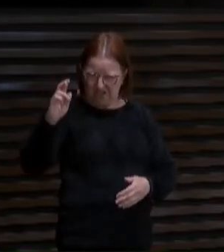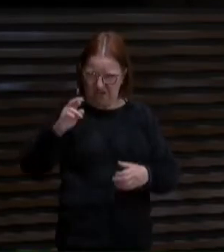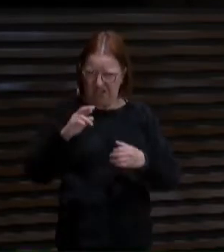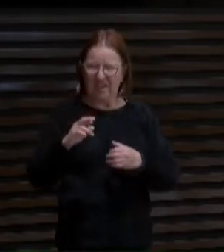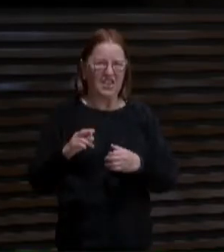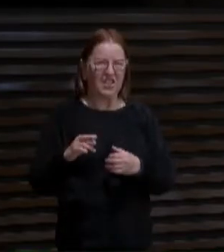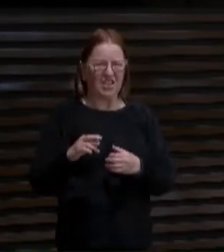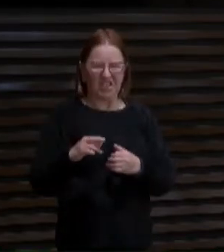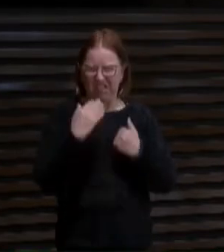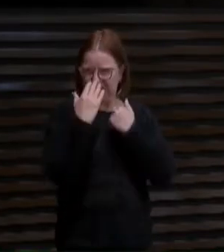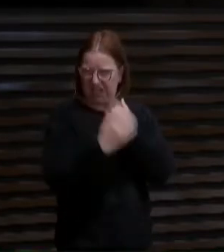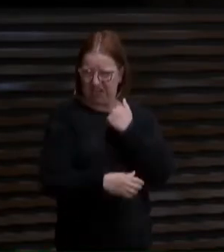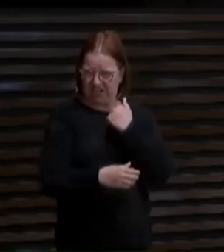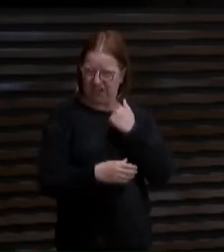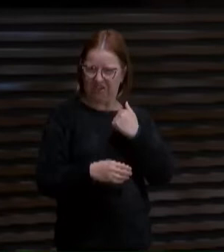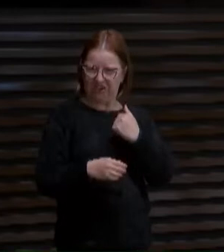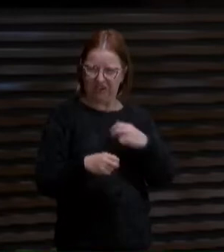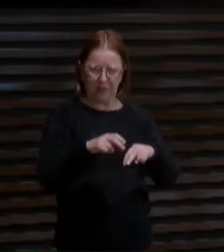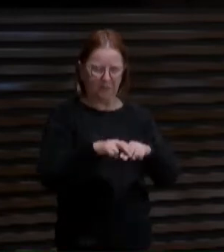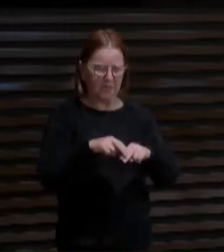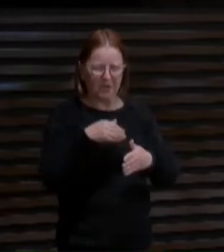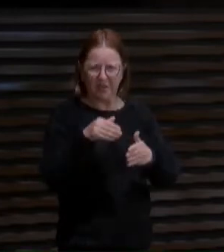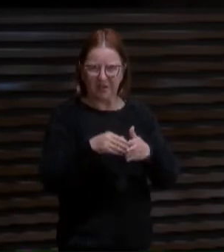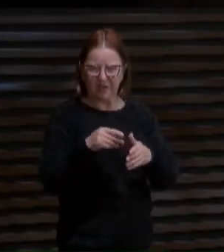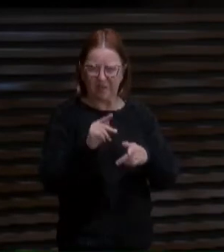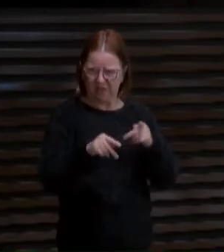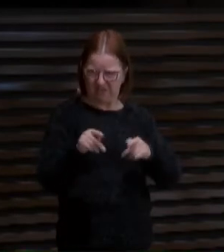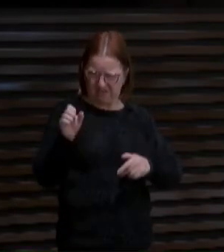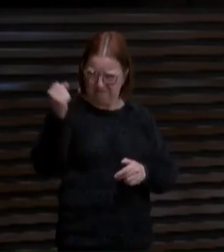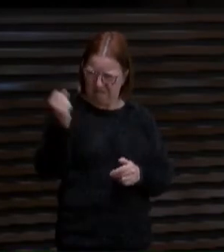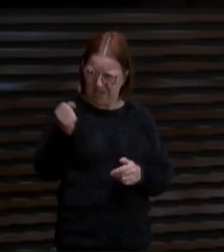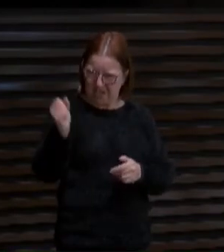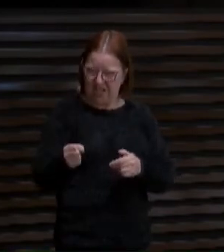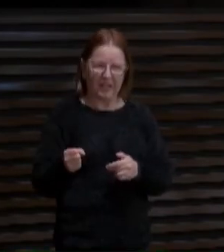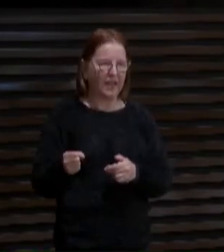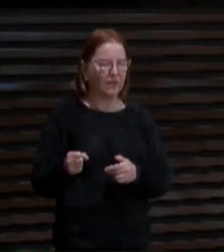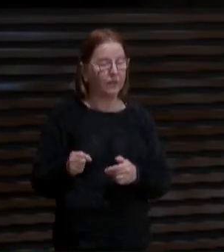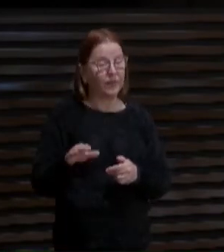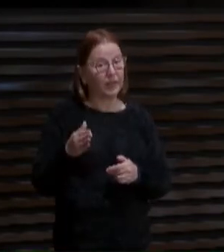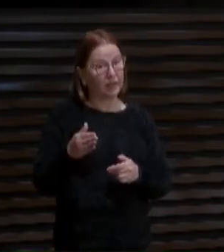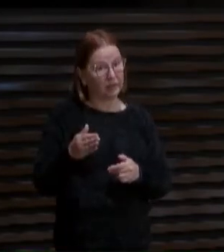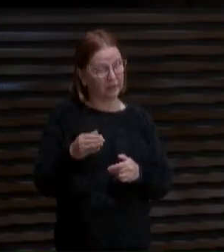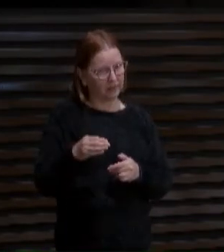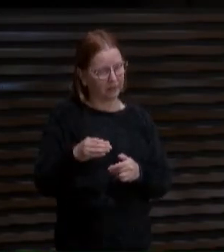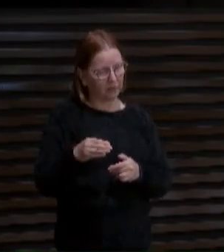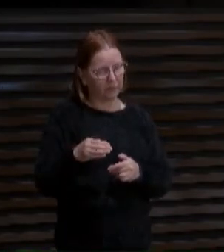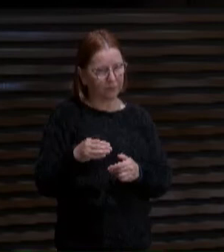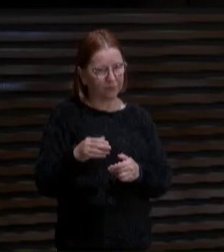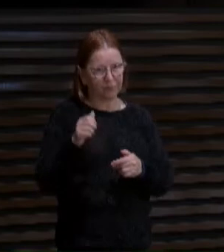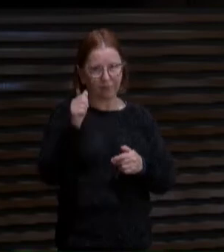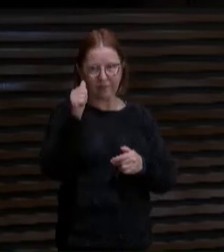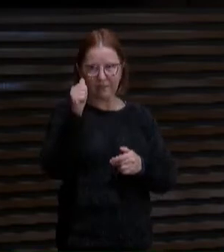de Saul cujo reinos orparte então abissai filho de jeruia disse ao rei porque amaldiçoaria